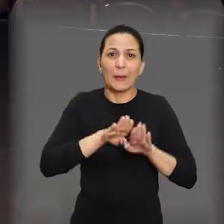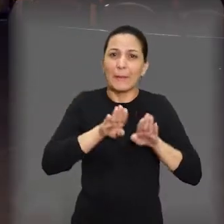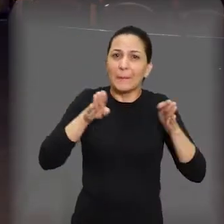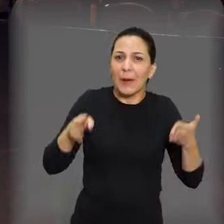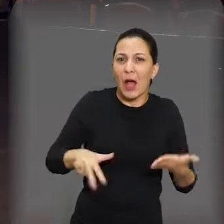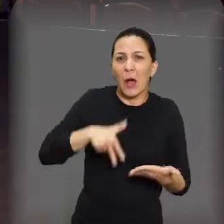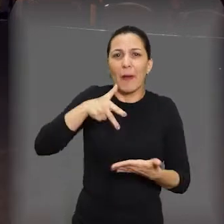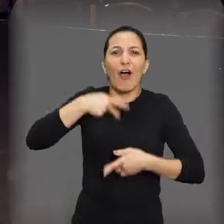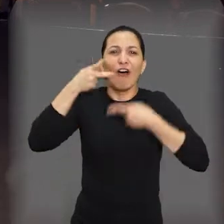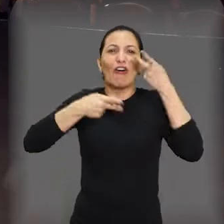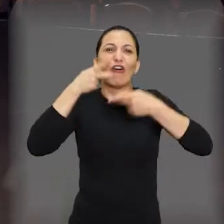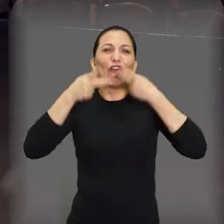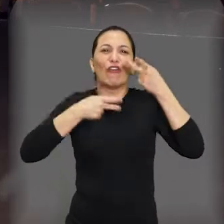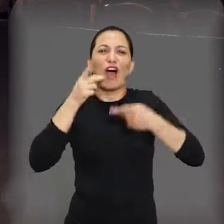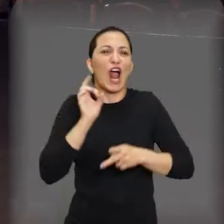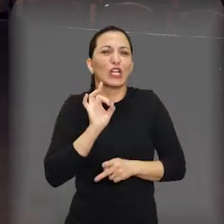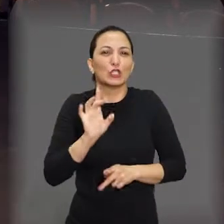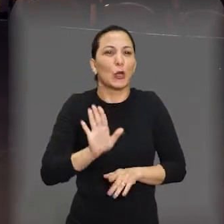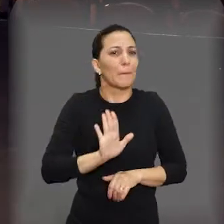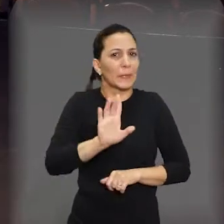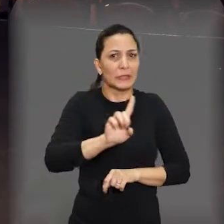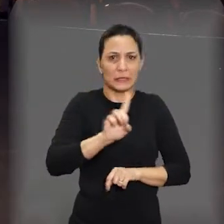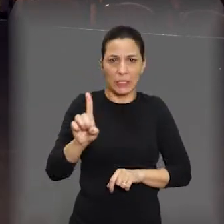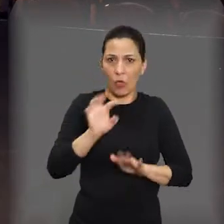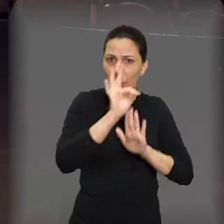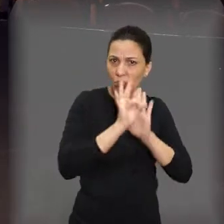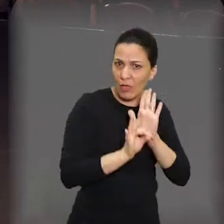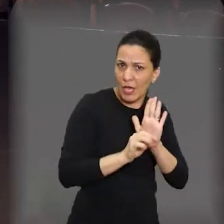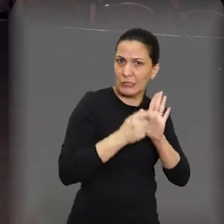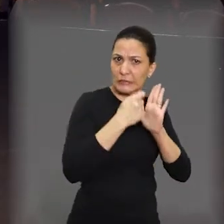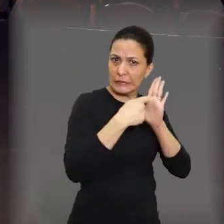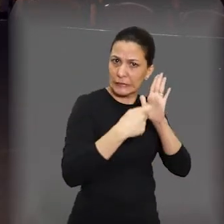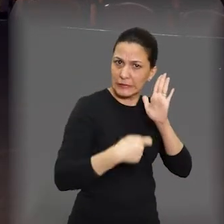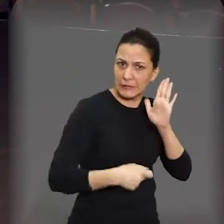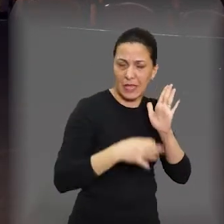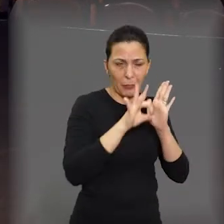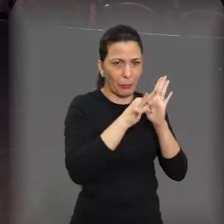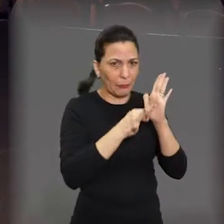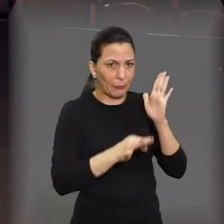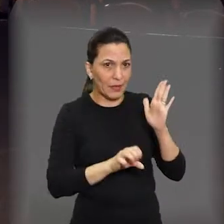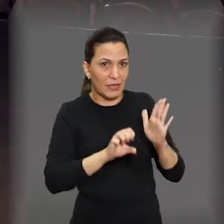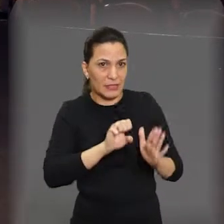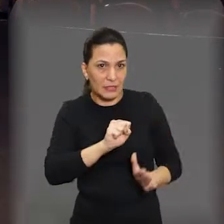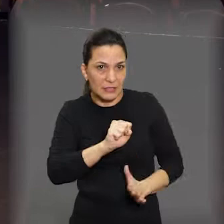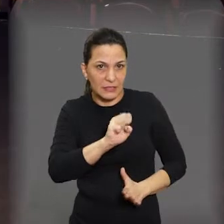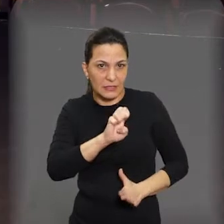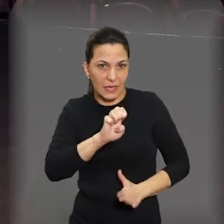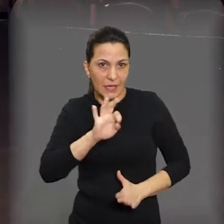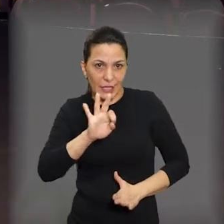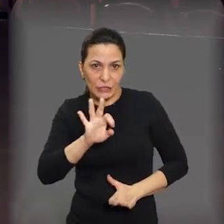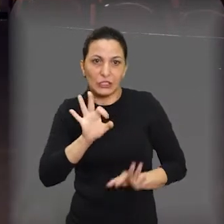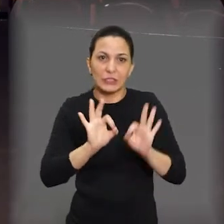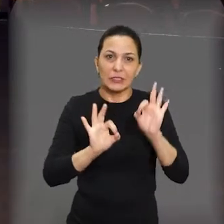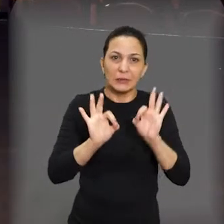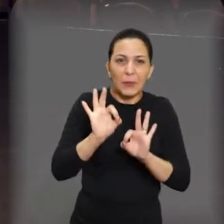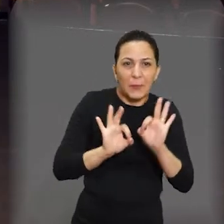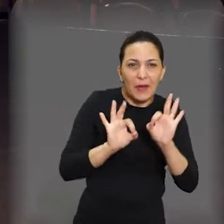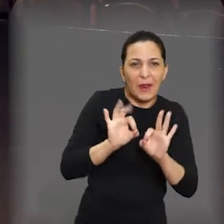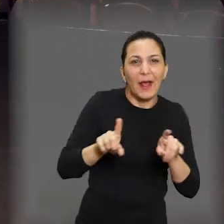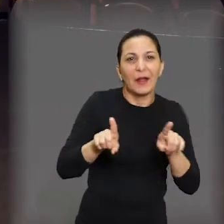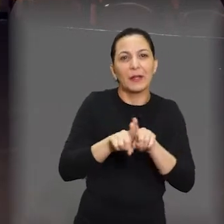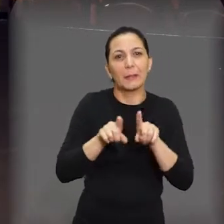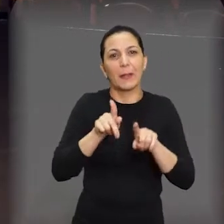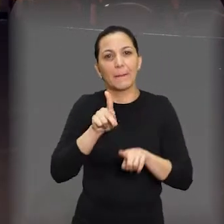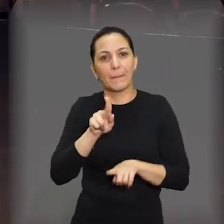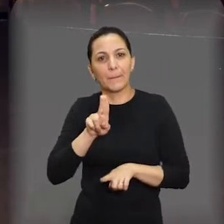pelo contrário, é escrito, é minucioso, você tem que montar um set ali, tem que ter um punch, você faz a